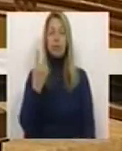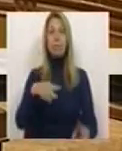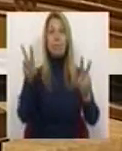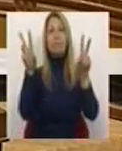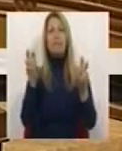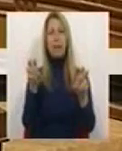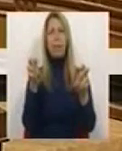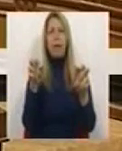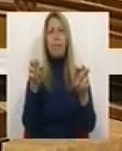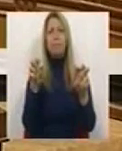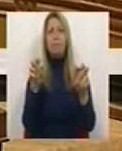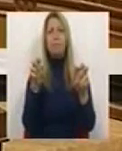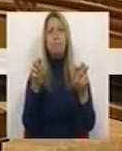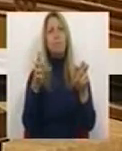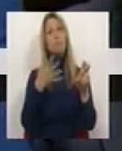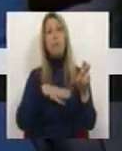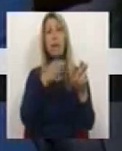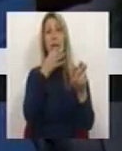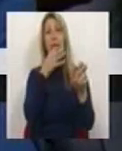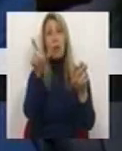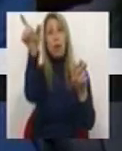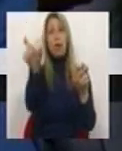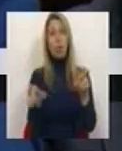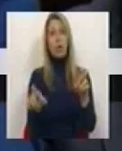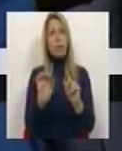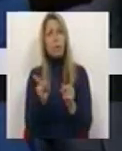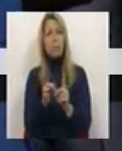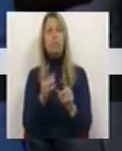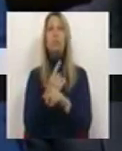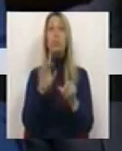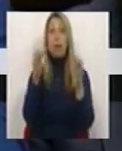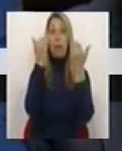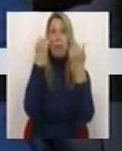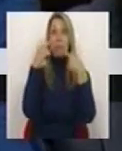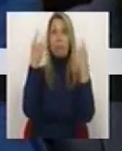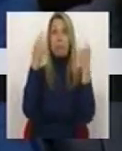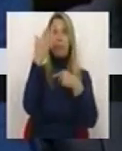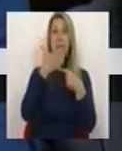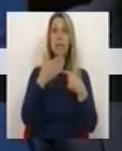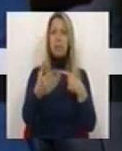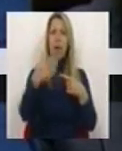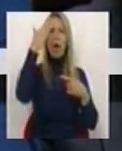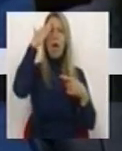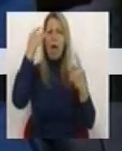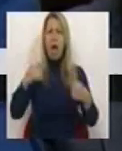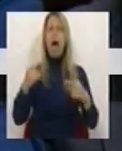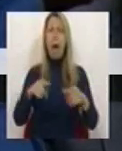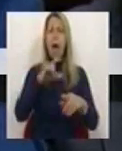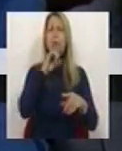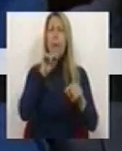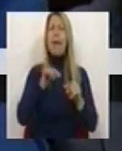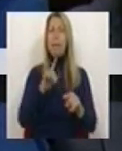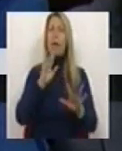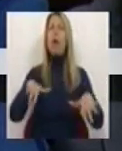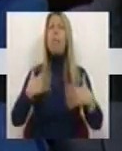muito brevemente, que queria abordar consigo, até porque foi notícia também esta semana, e eu julgo que nós temos espaço aqui para darmos alguns passos